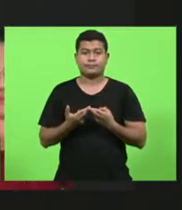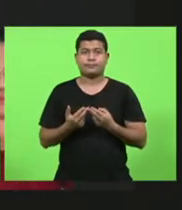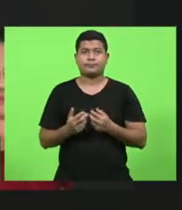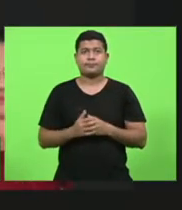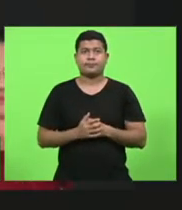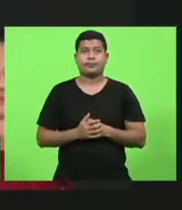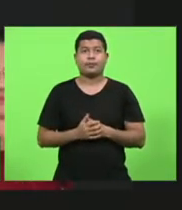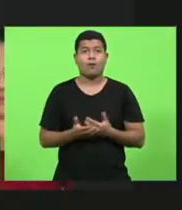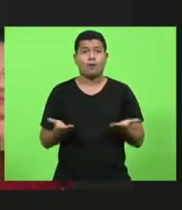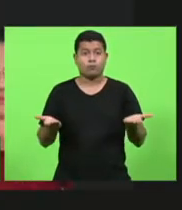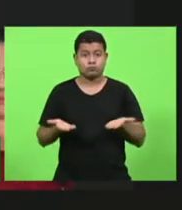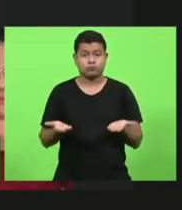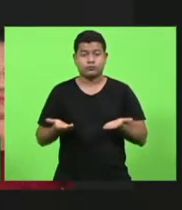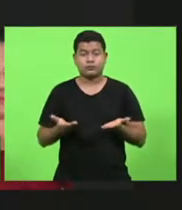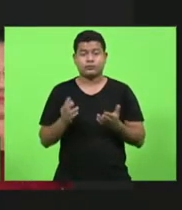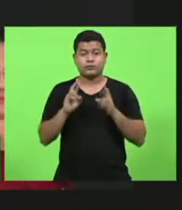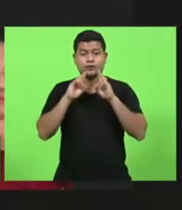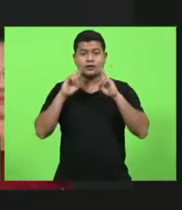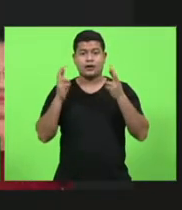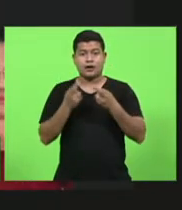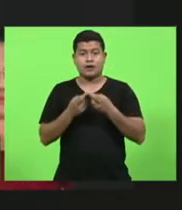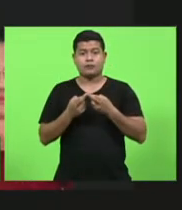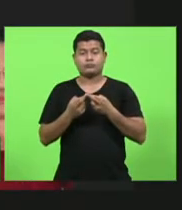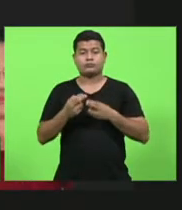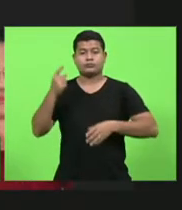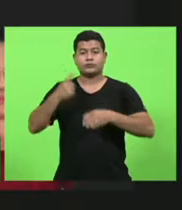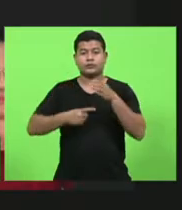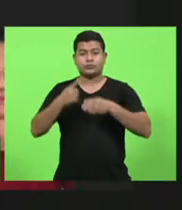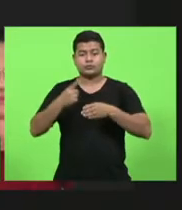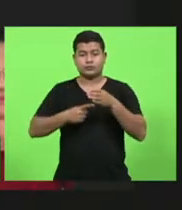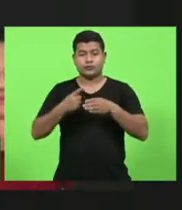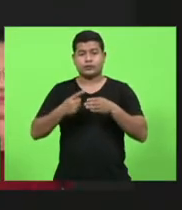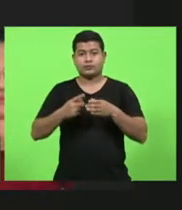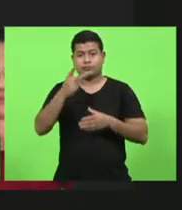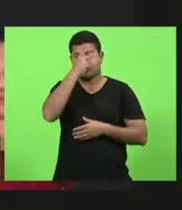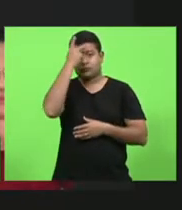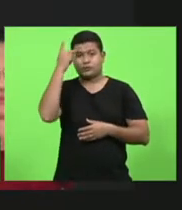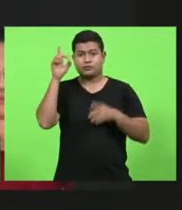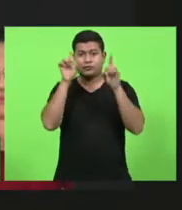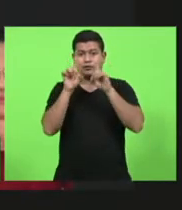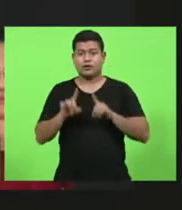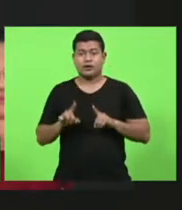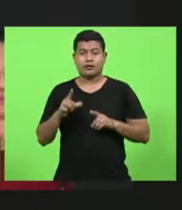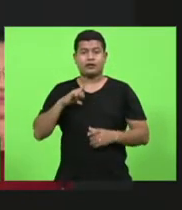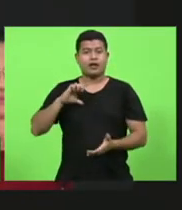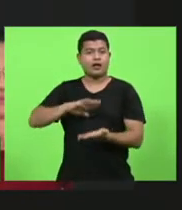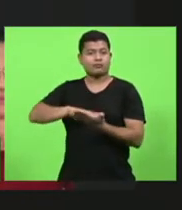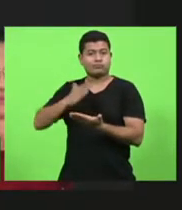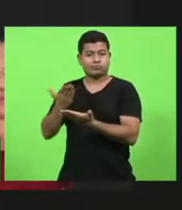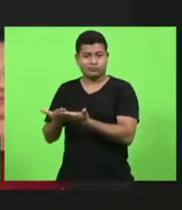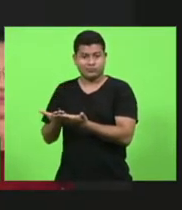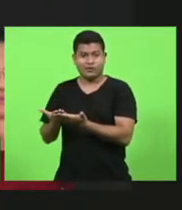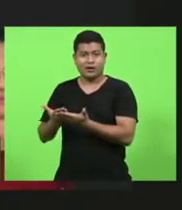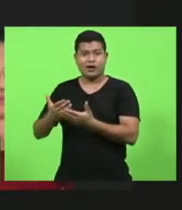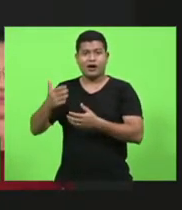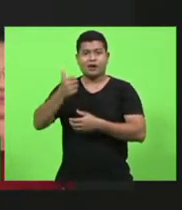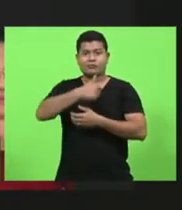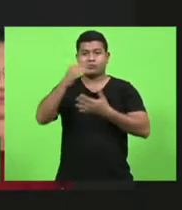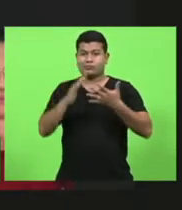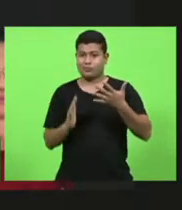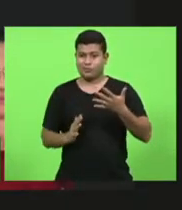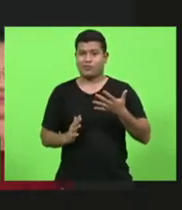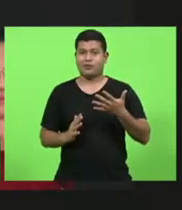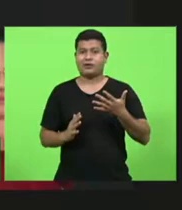Hoje, a reunião da Comissão de Pessoa com Deficiência será interpretada pelos intérpretes de Libras da Alesc,